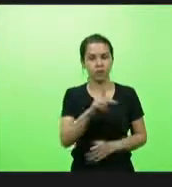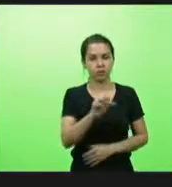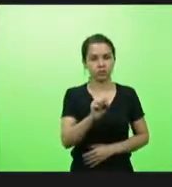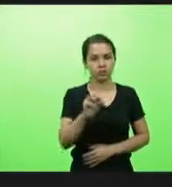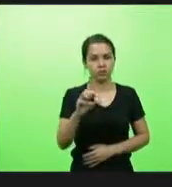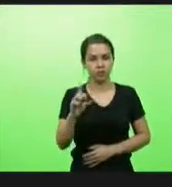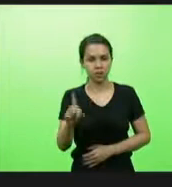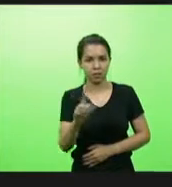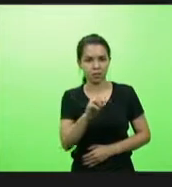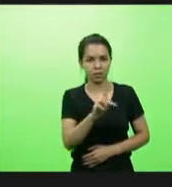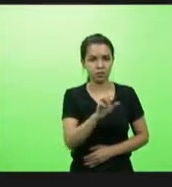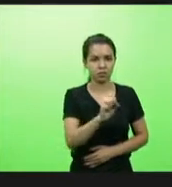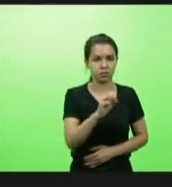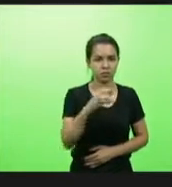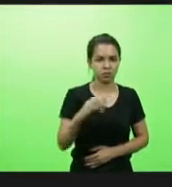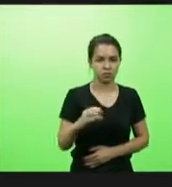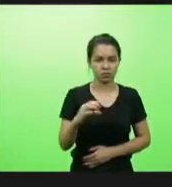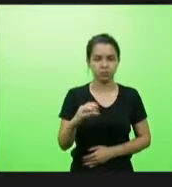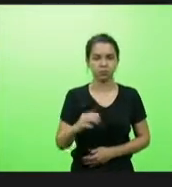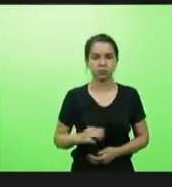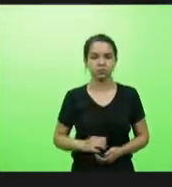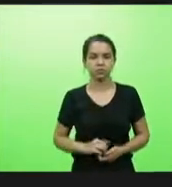PSD-PSC.